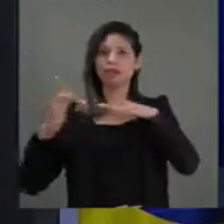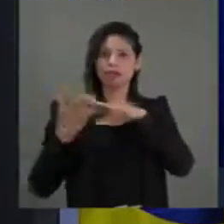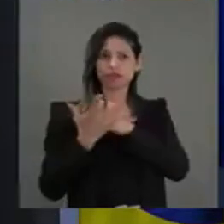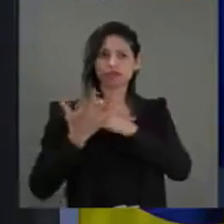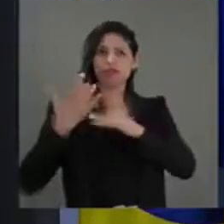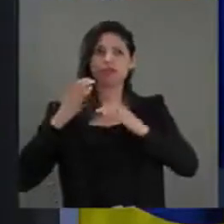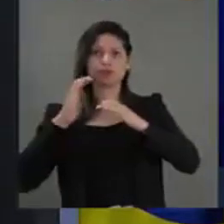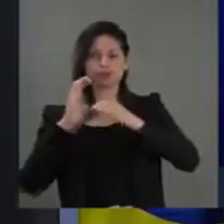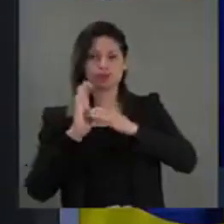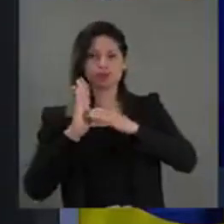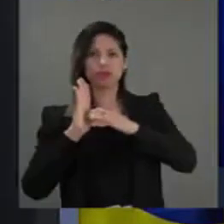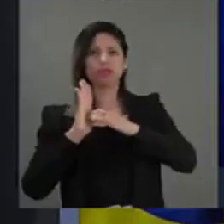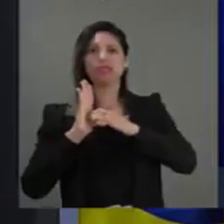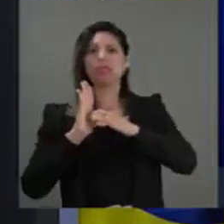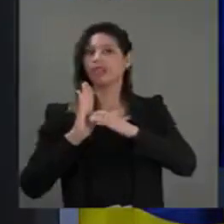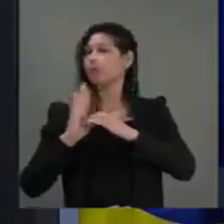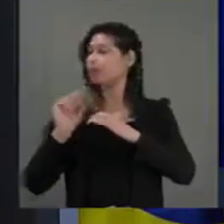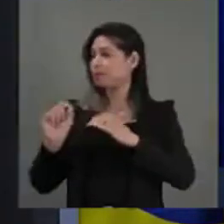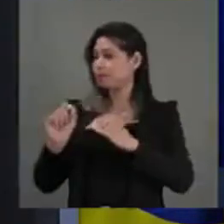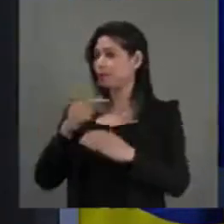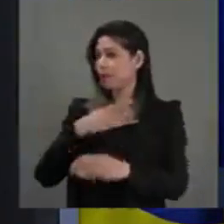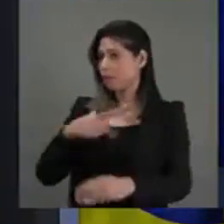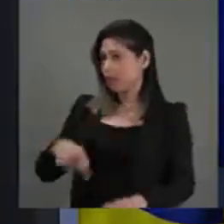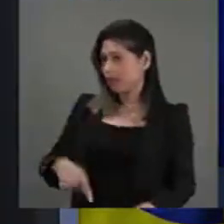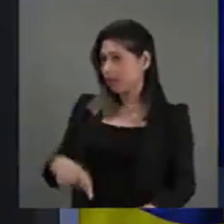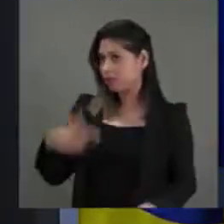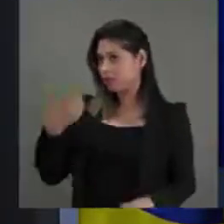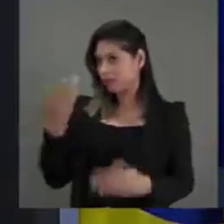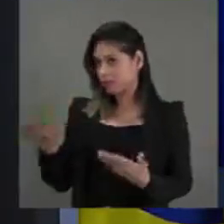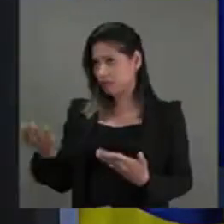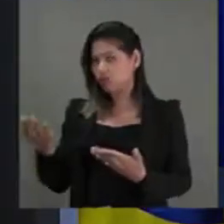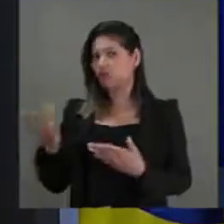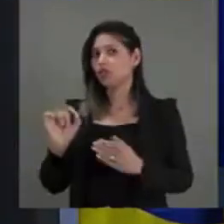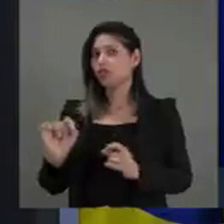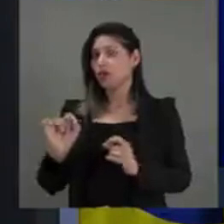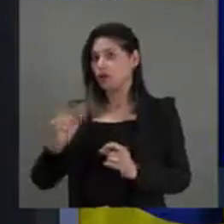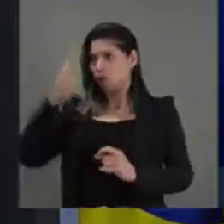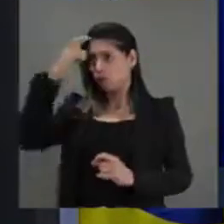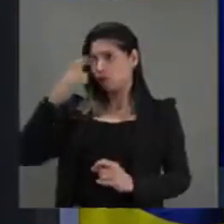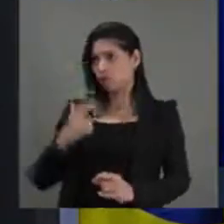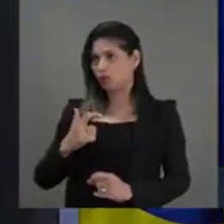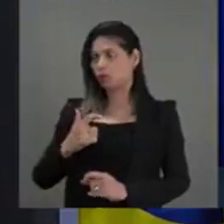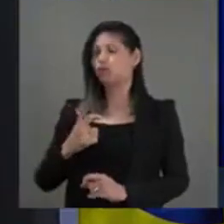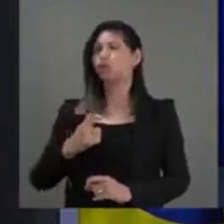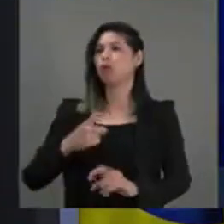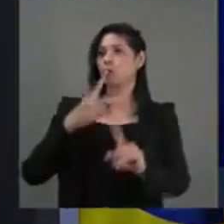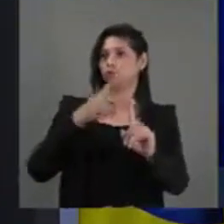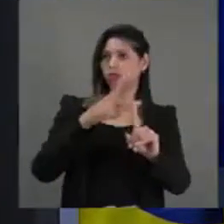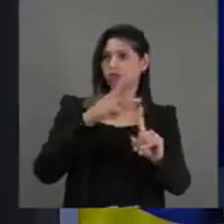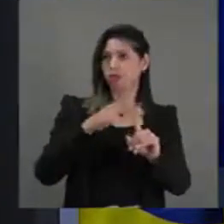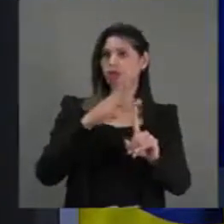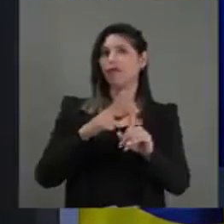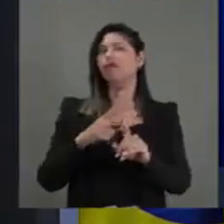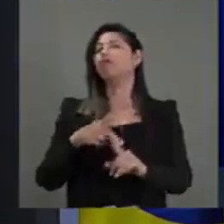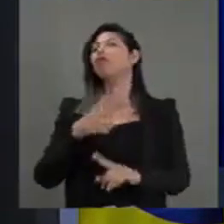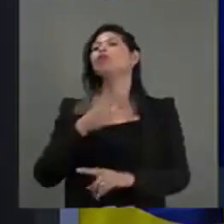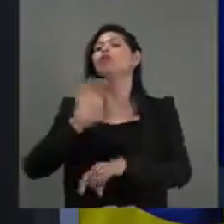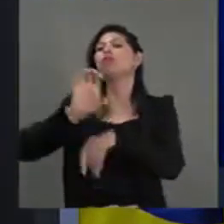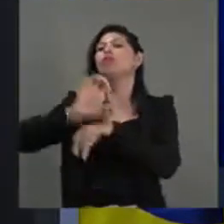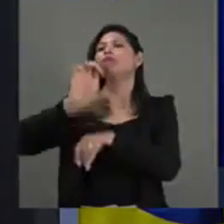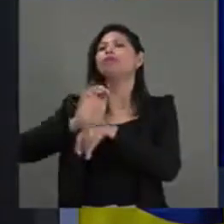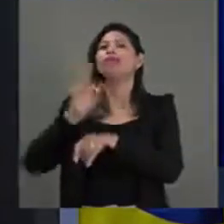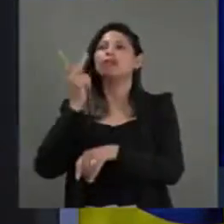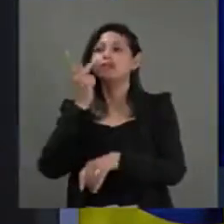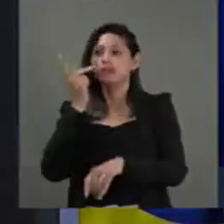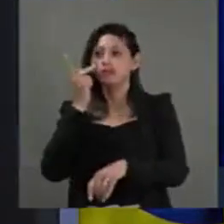Senhor presidente, como parlamentar do estado do Ceará, eu não posso deixar de me manifestar sobre o